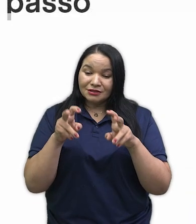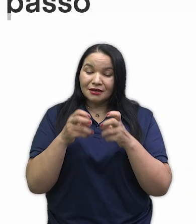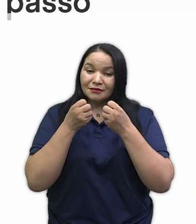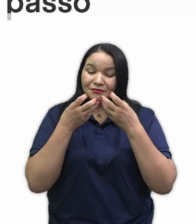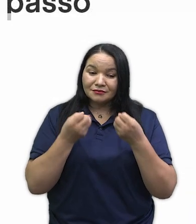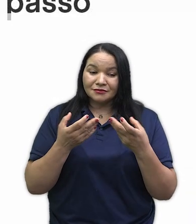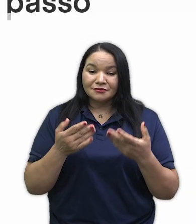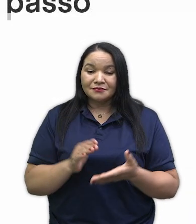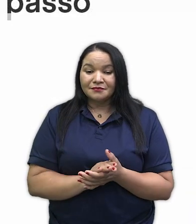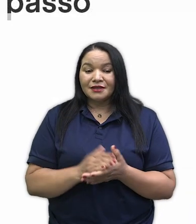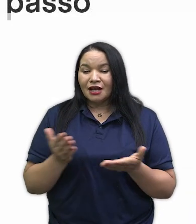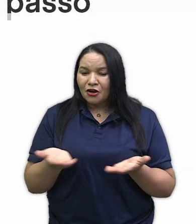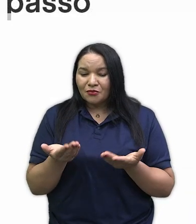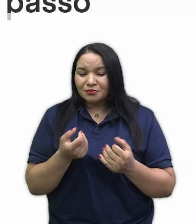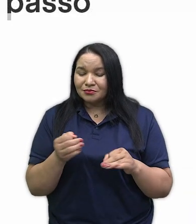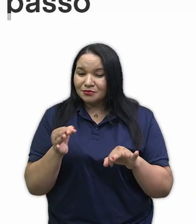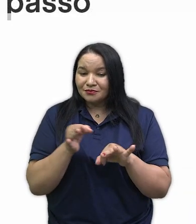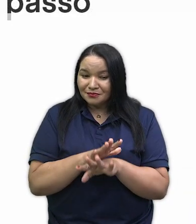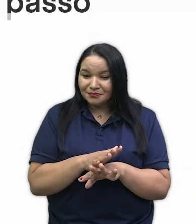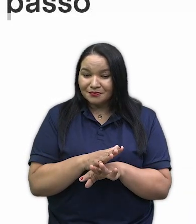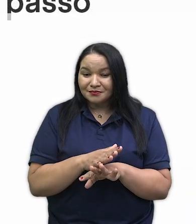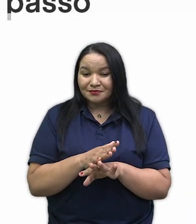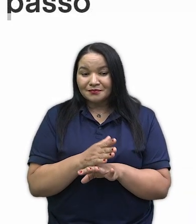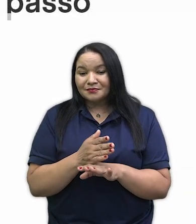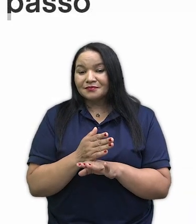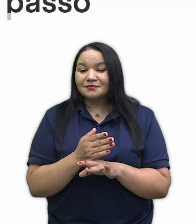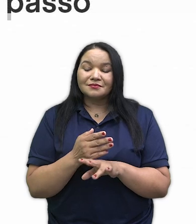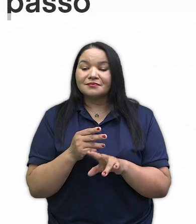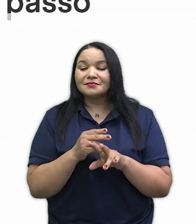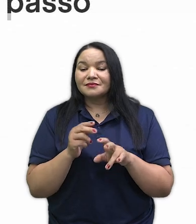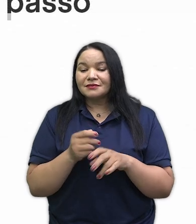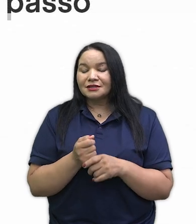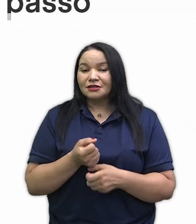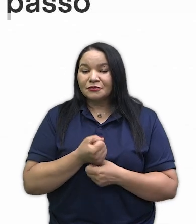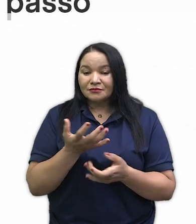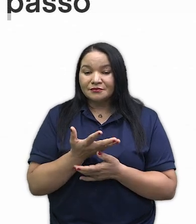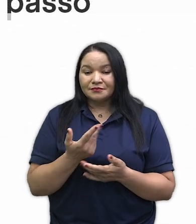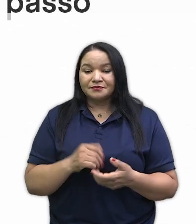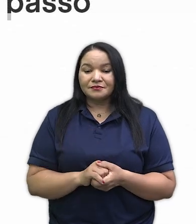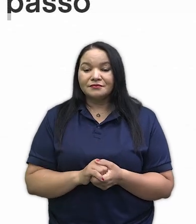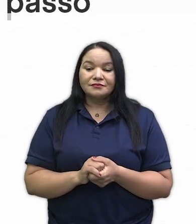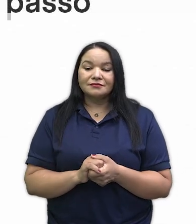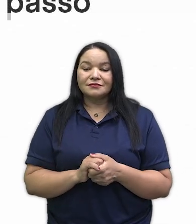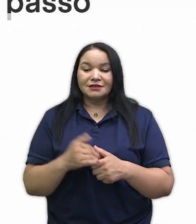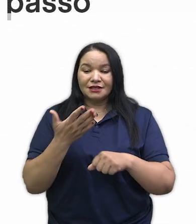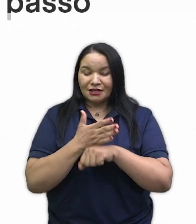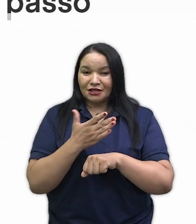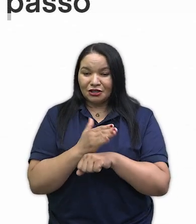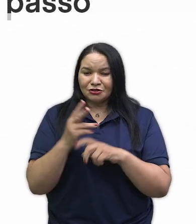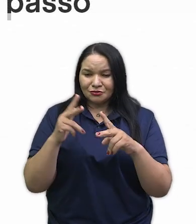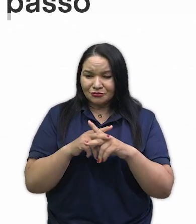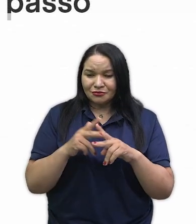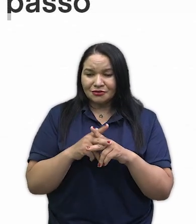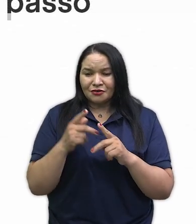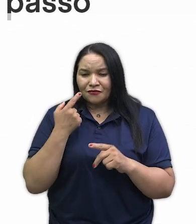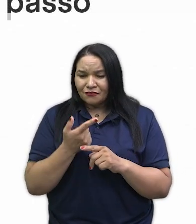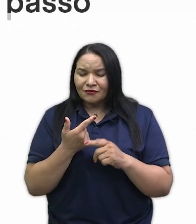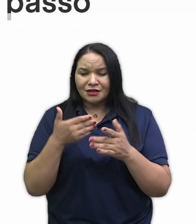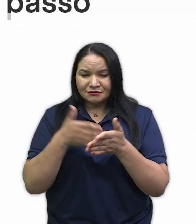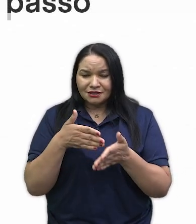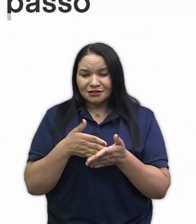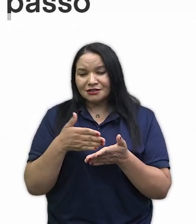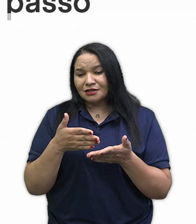eu encerro aqui com a seguinte mensagem para vocês. Ó. A prática das lutas, considerando as